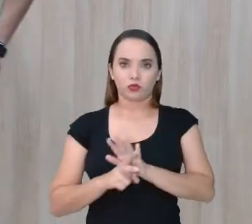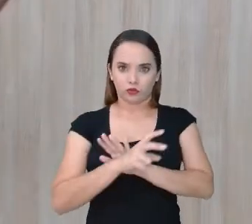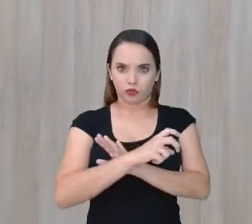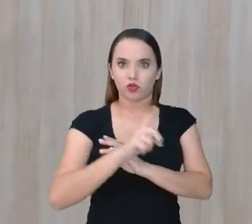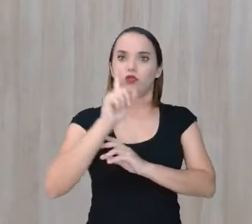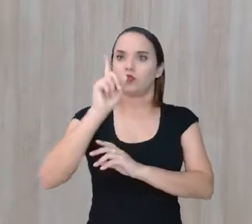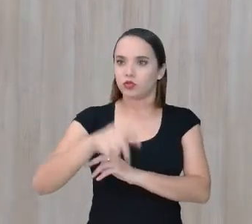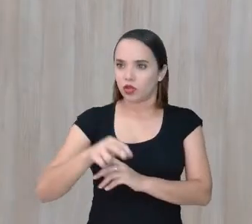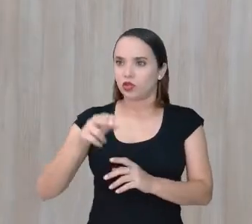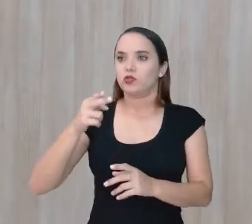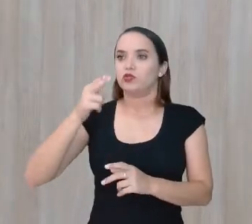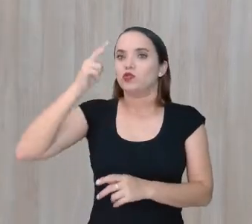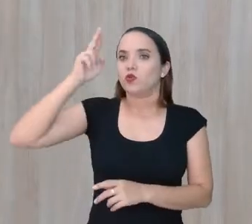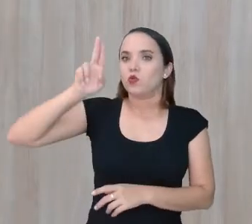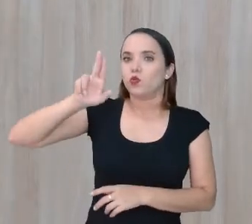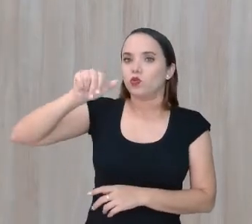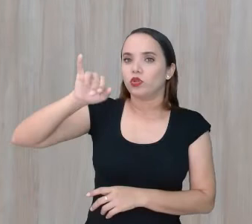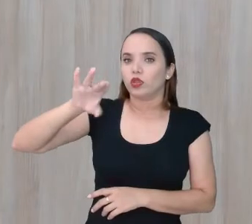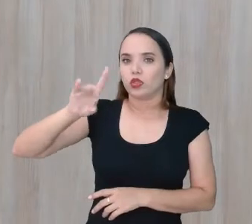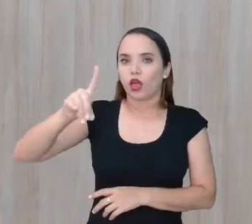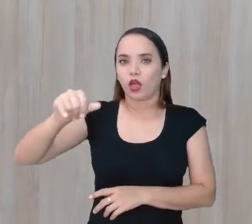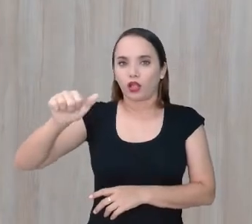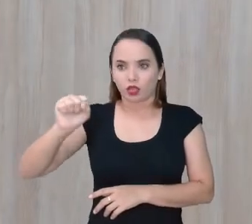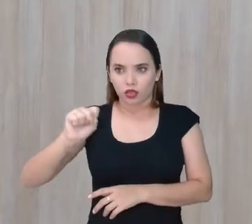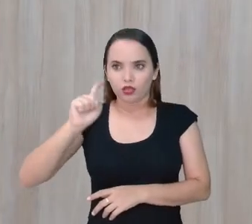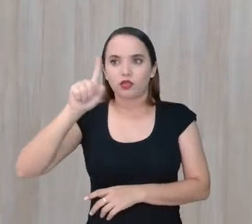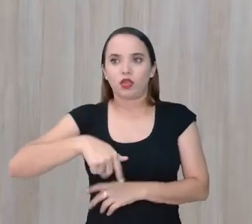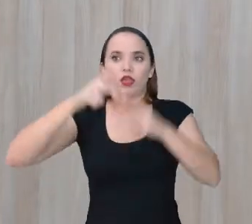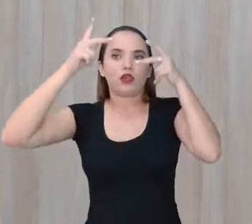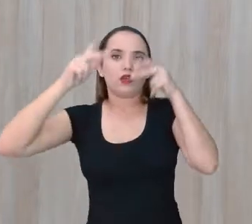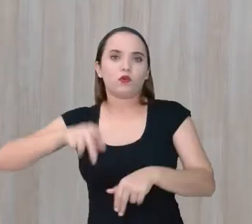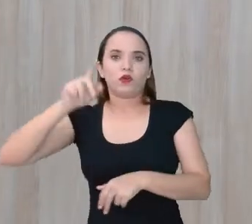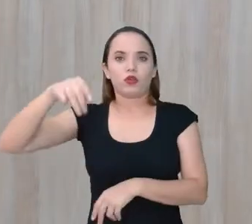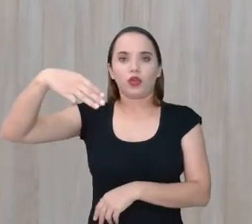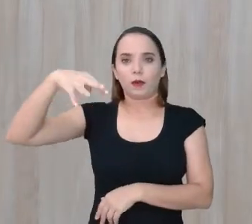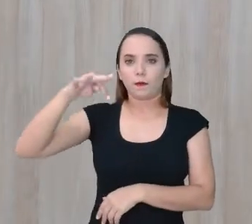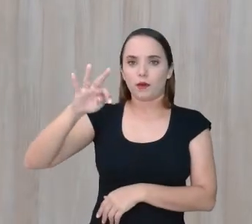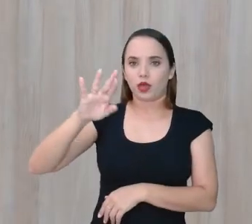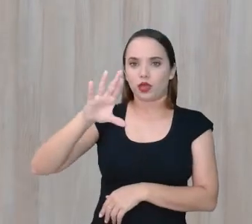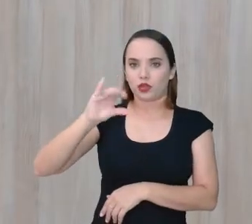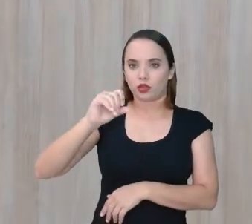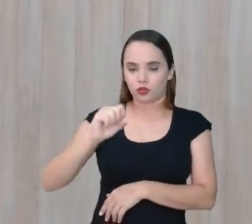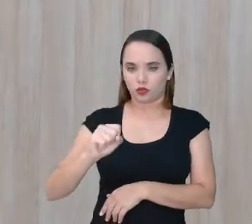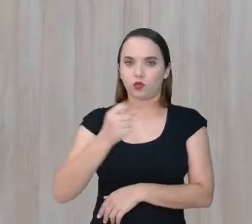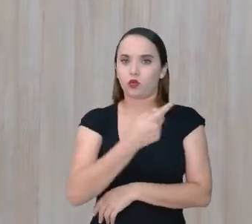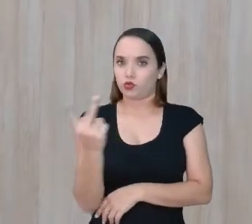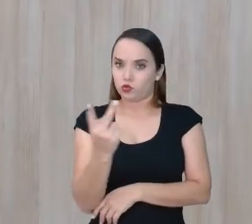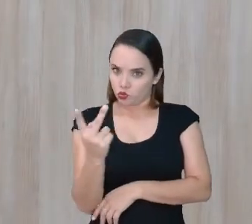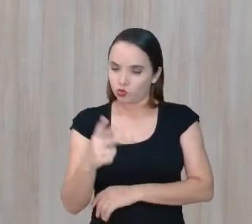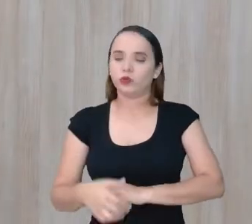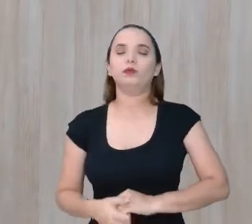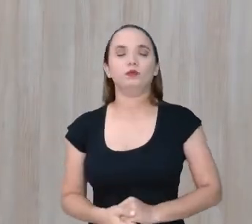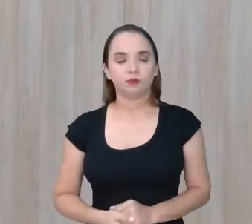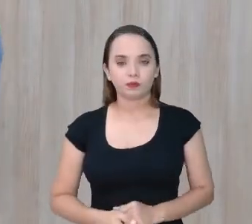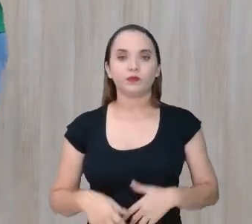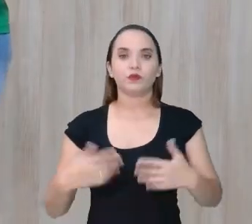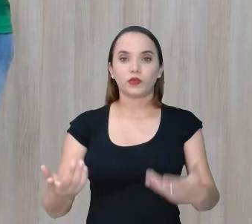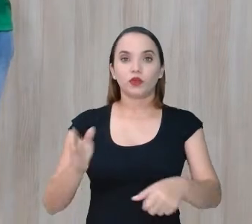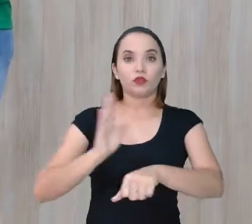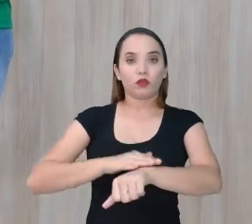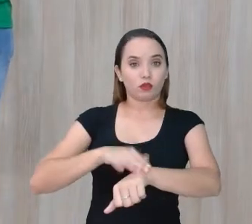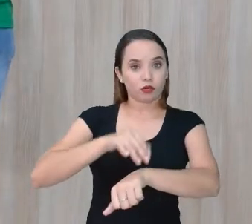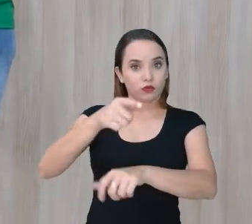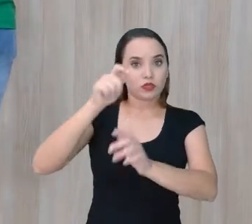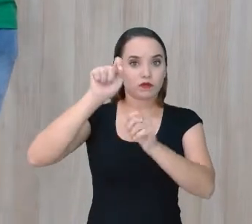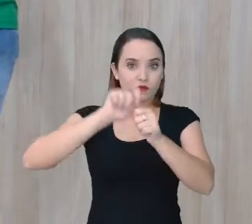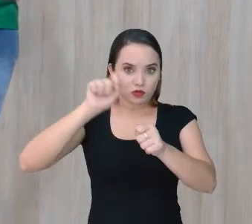tá? A altura da criança está em metro e a altura do vírus também está em metro. Então, quando você efetuar essa divisão,